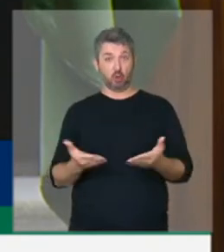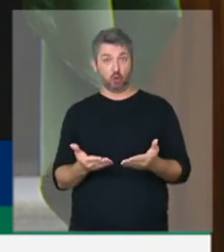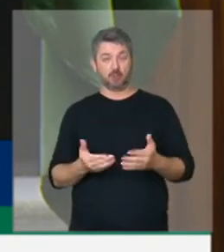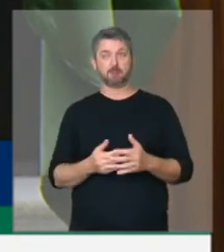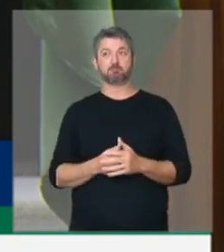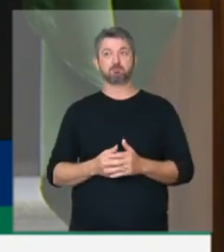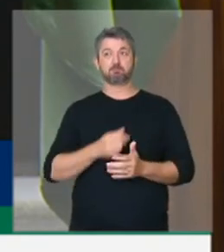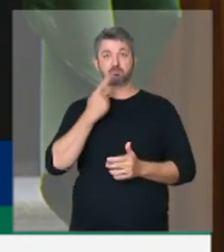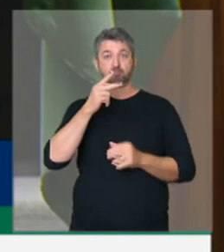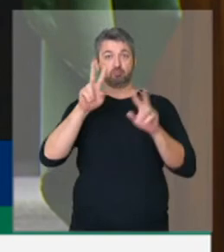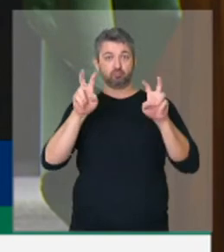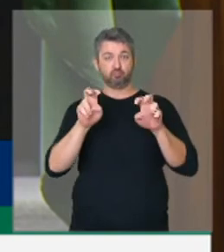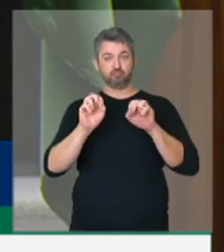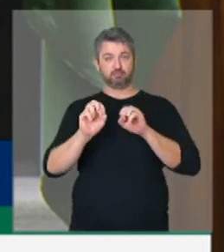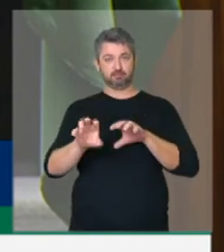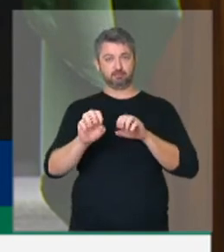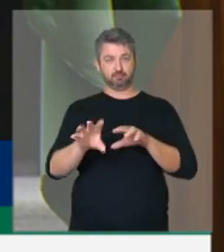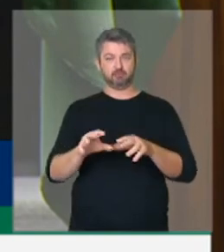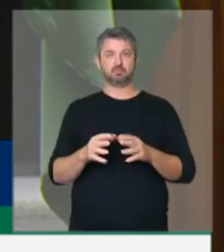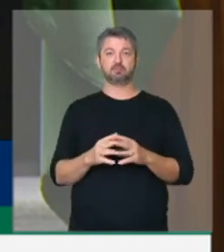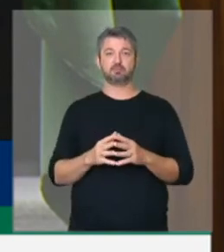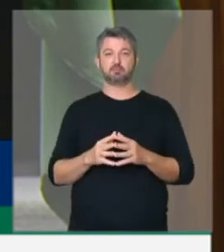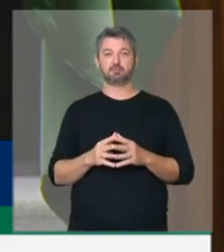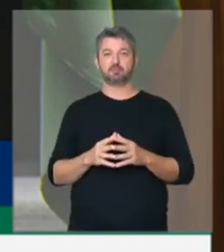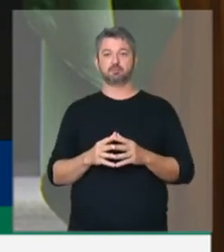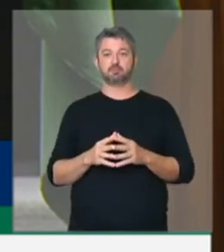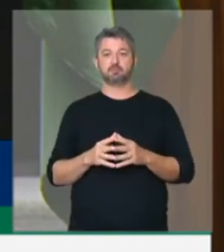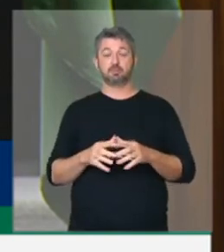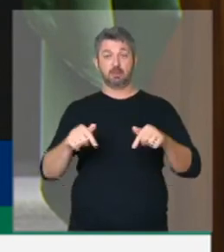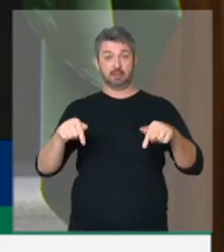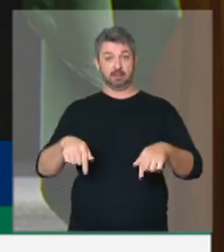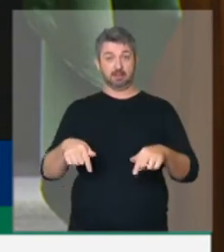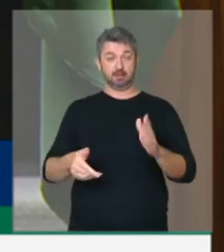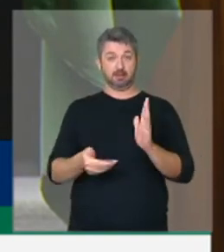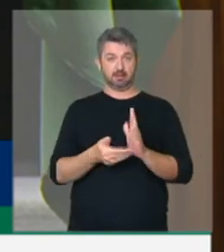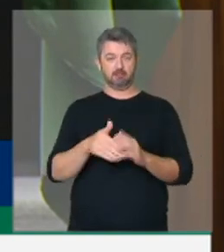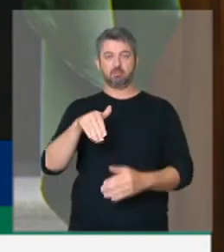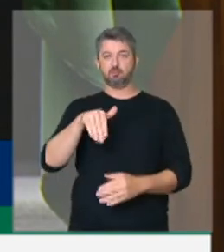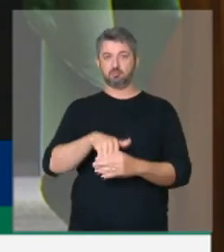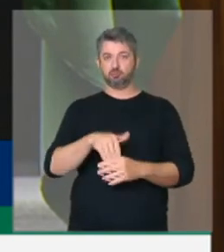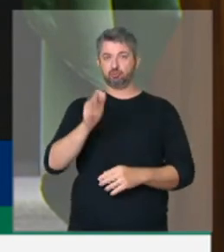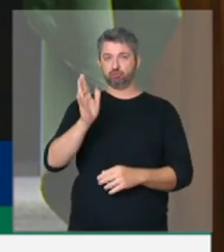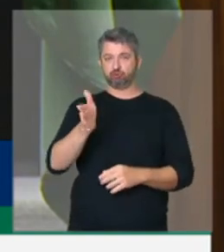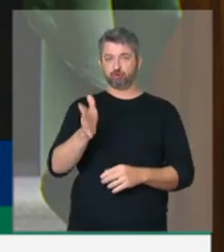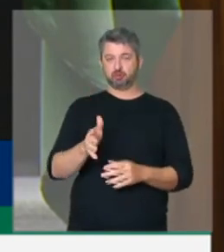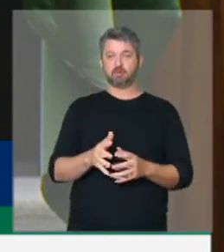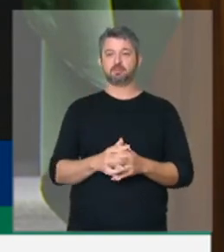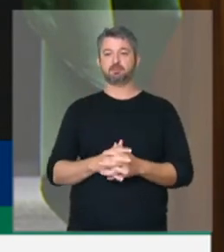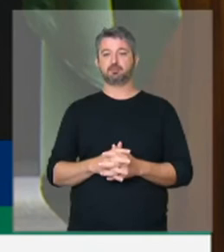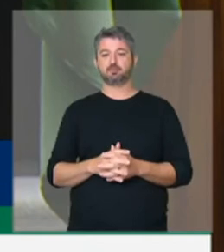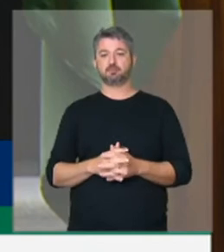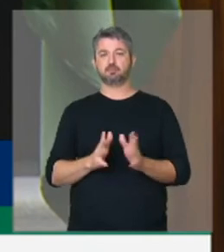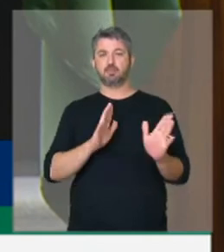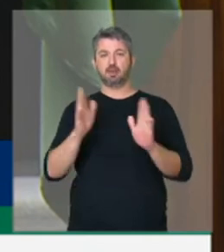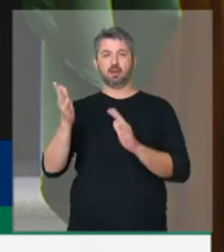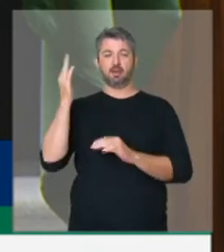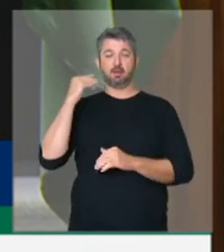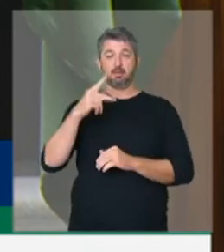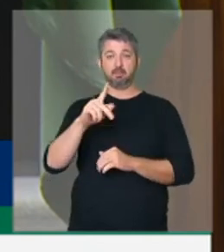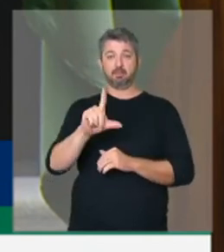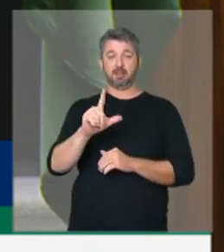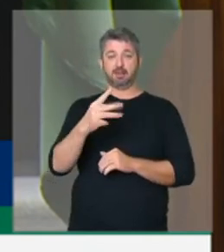sobre educação. Essa casa votou, na época, o